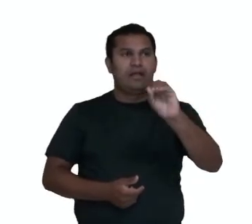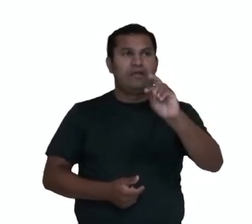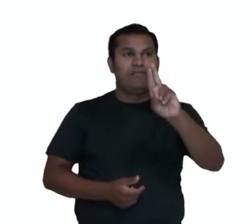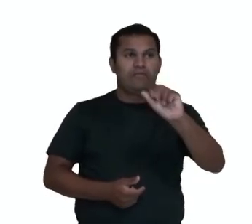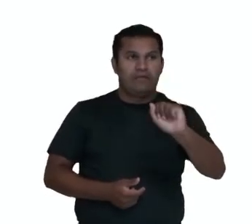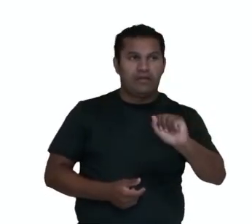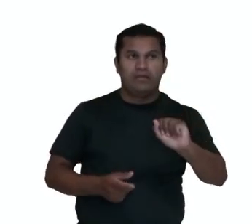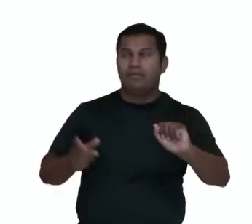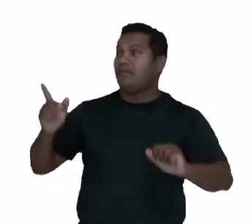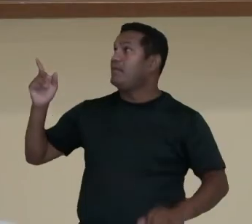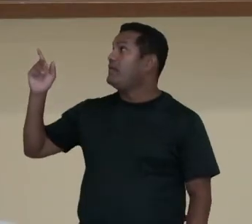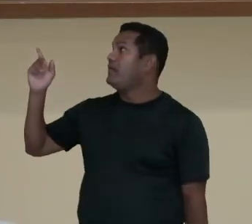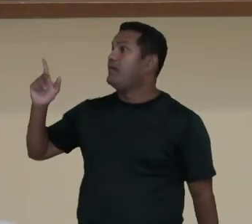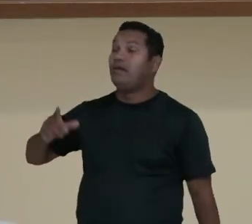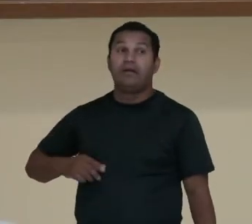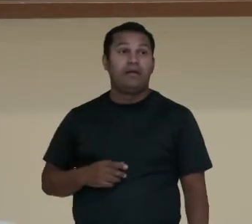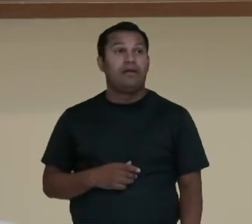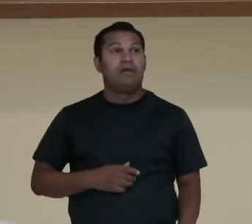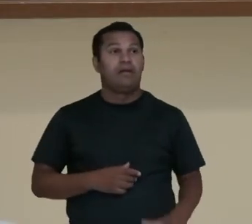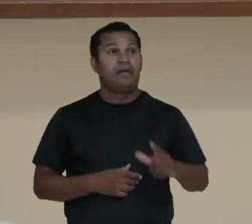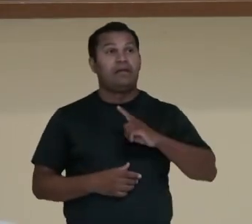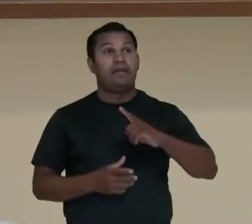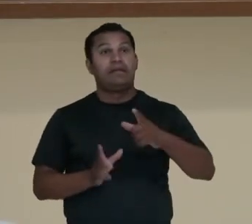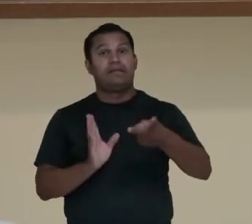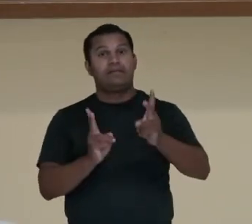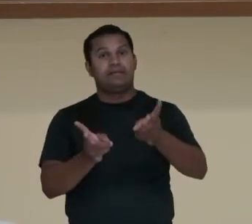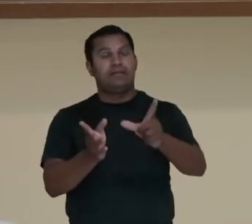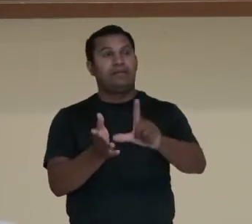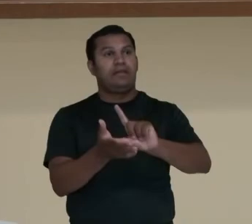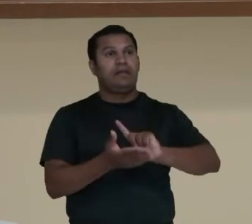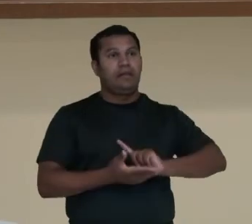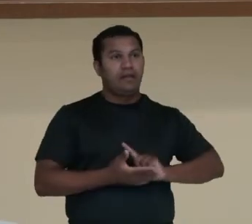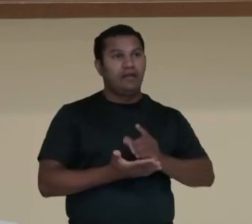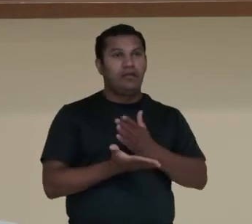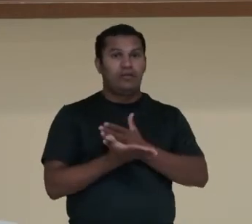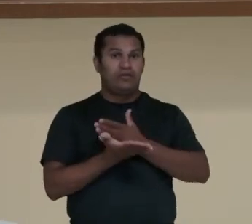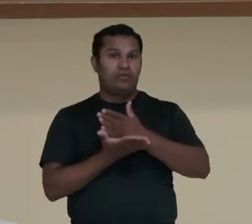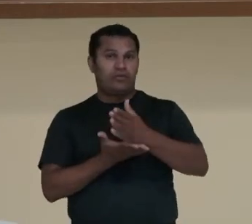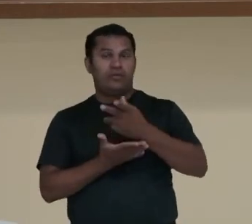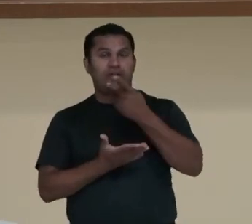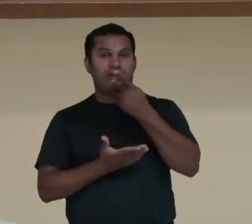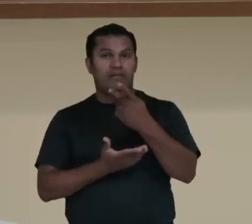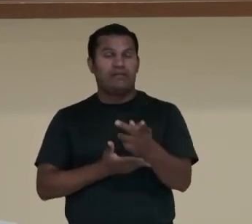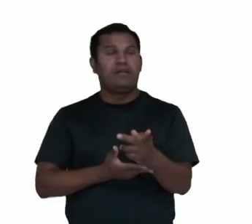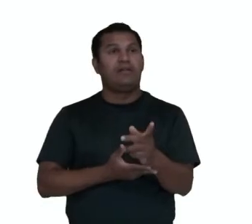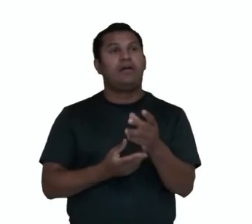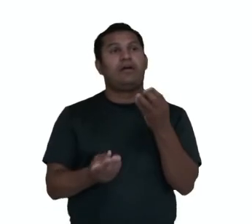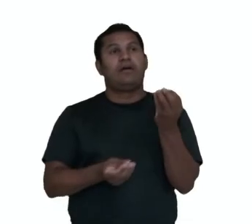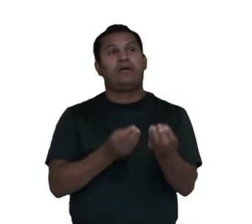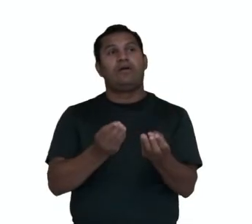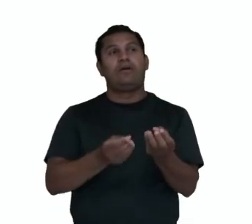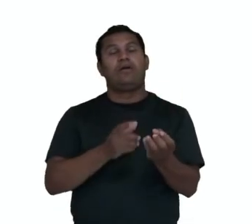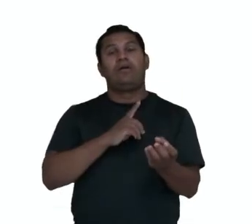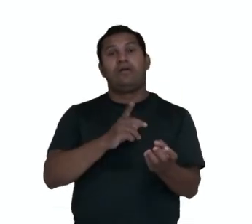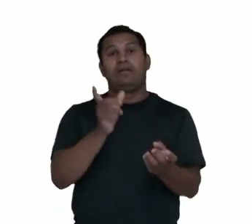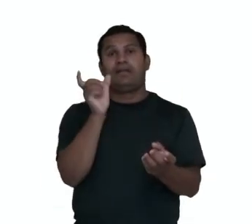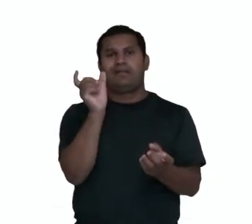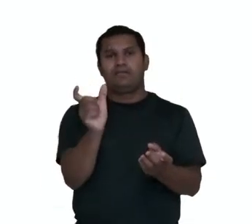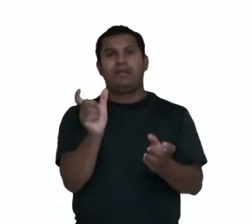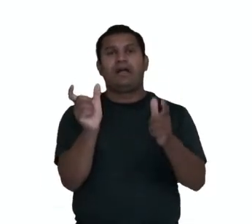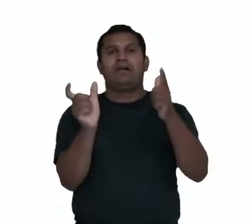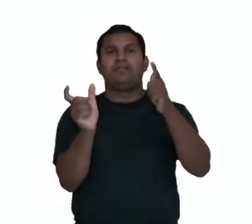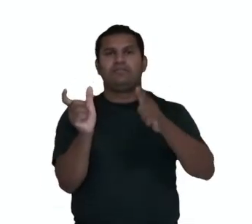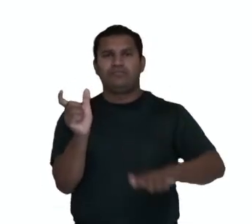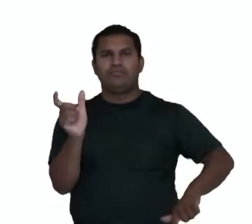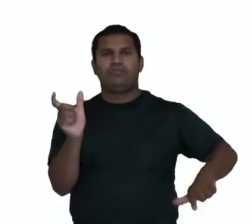no começo das orações, períodos ou versos. A anáfora se manifesta no poema pela repetição das expressões, como